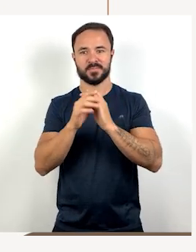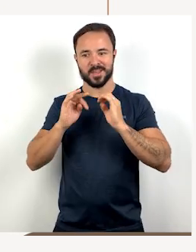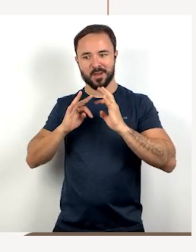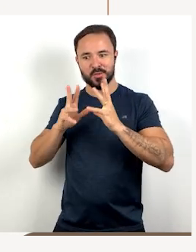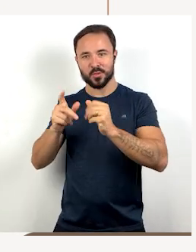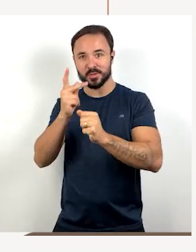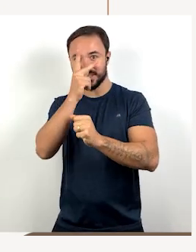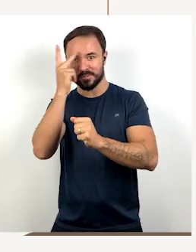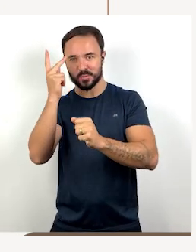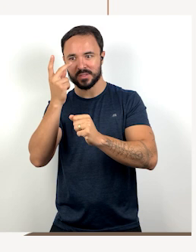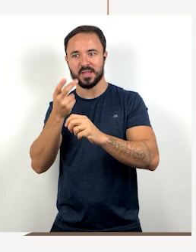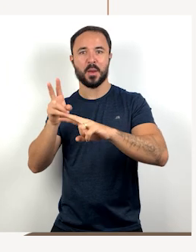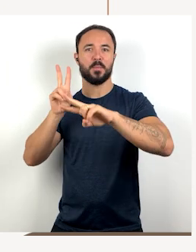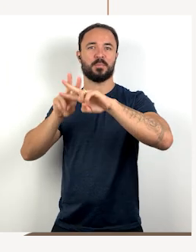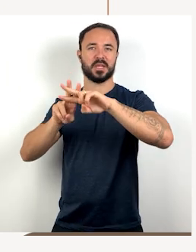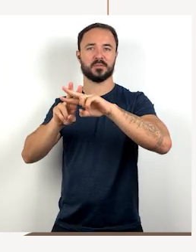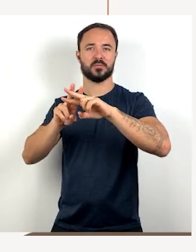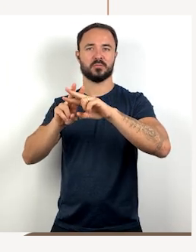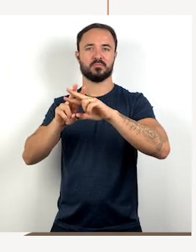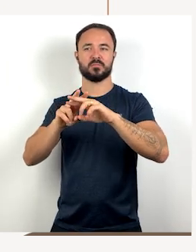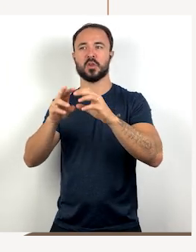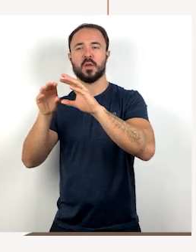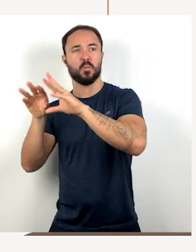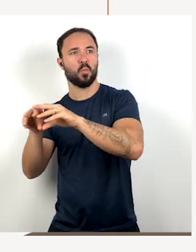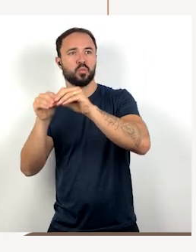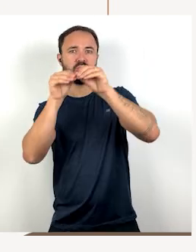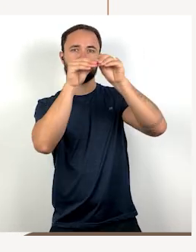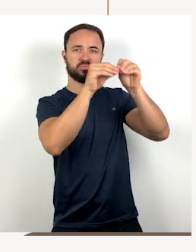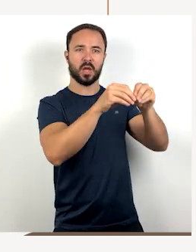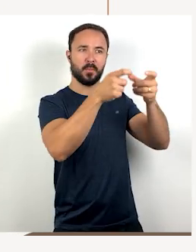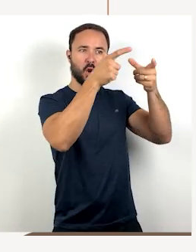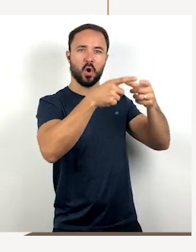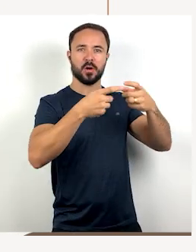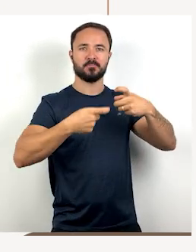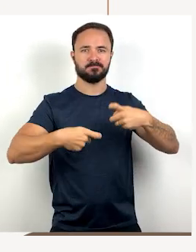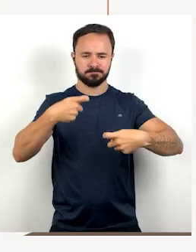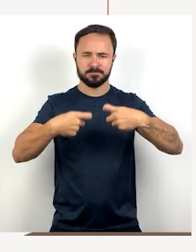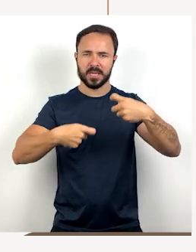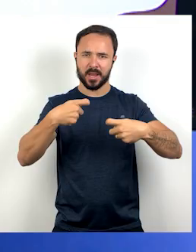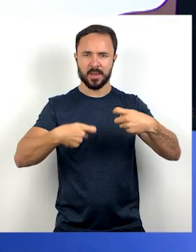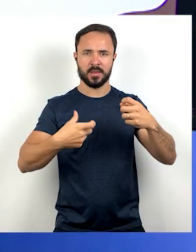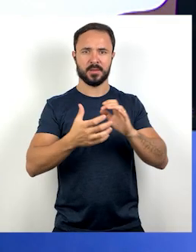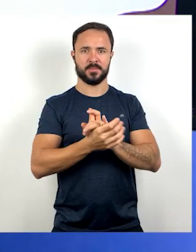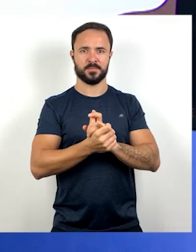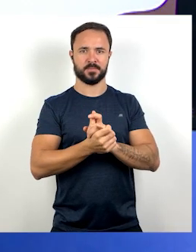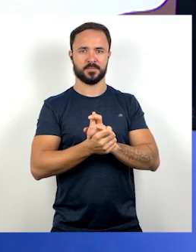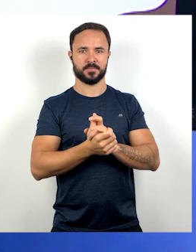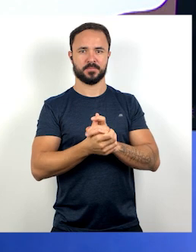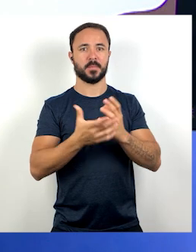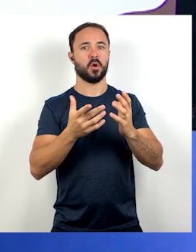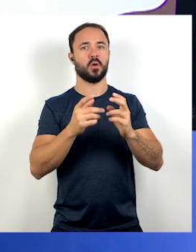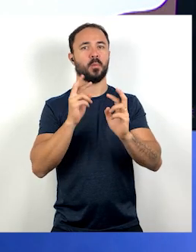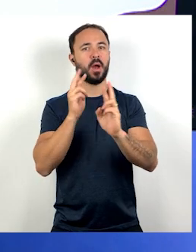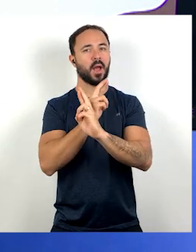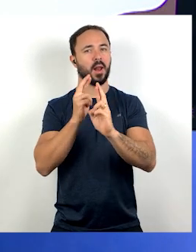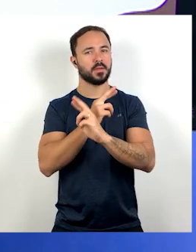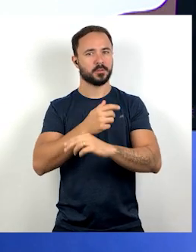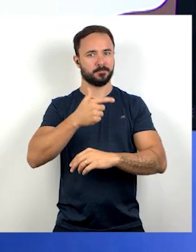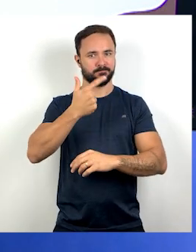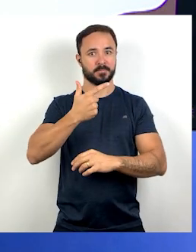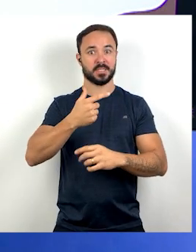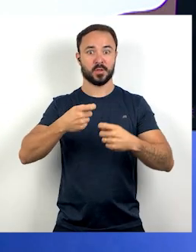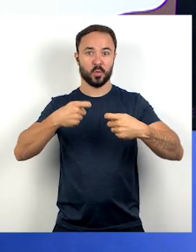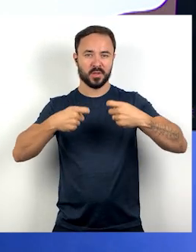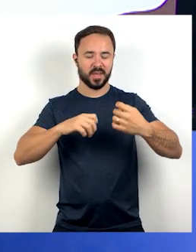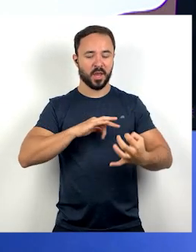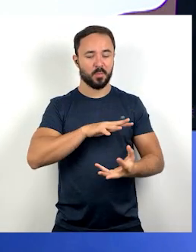anexo secreto foram presos e enviados para campos de concentração. Uma relação com a Segunda